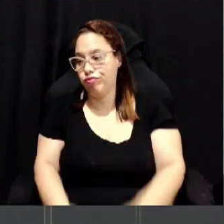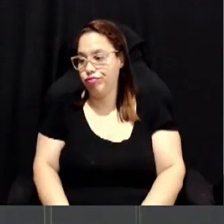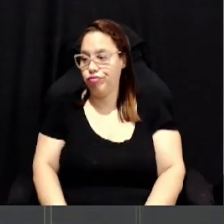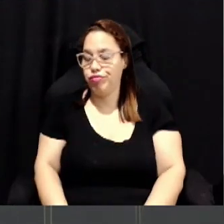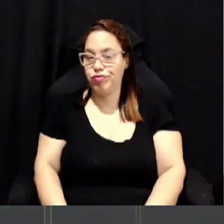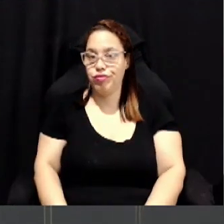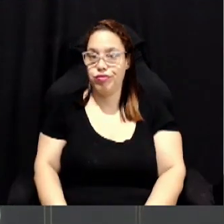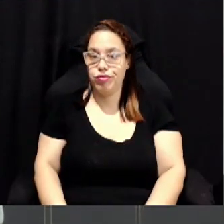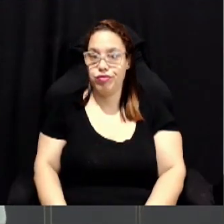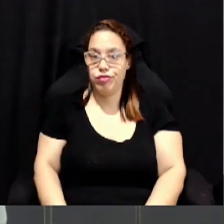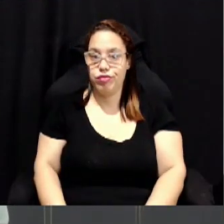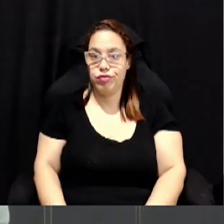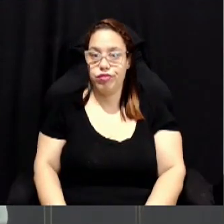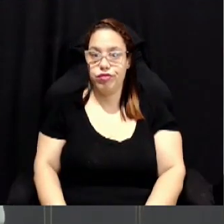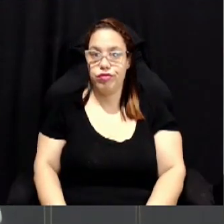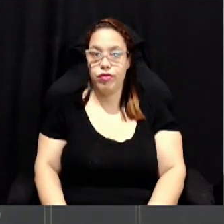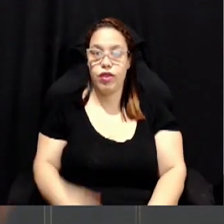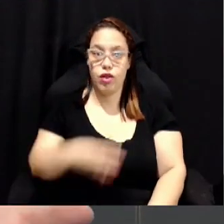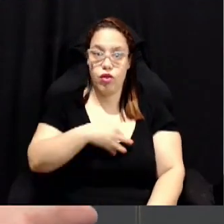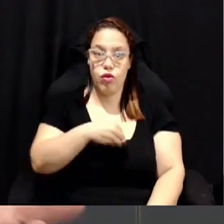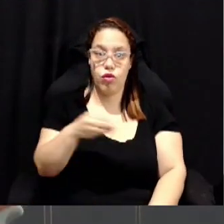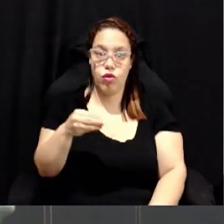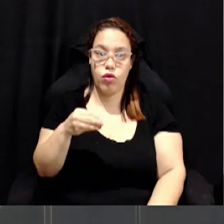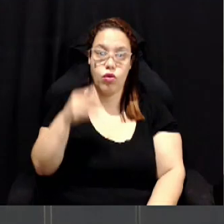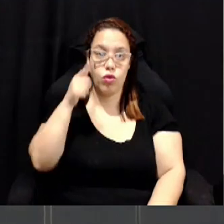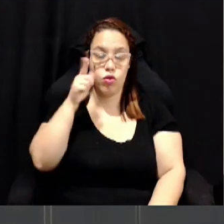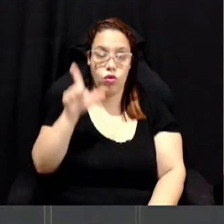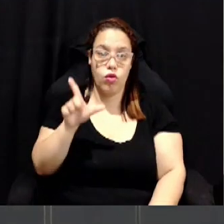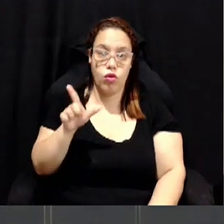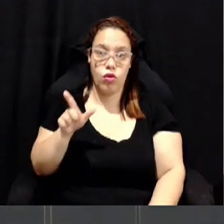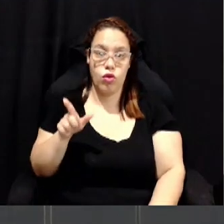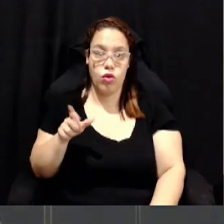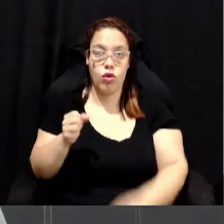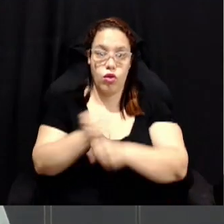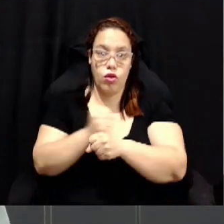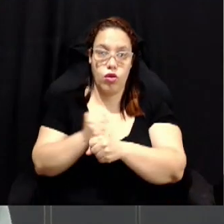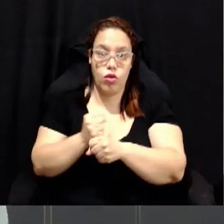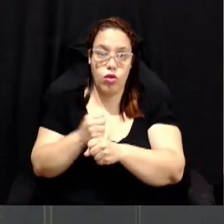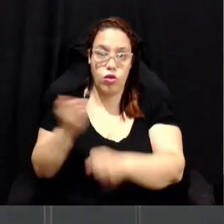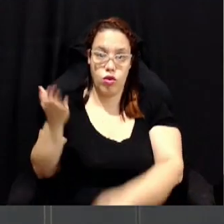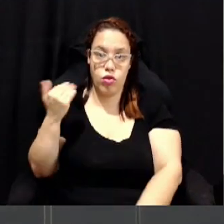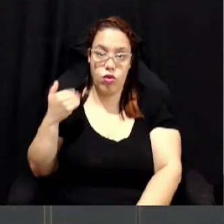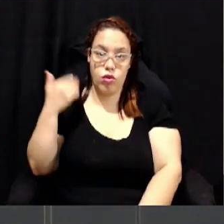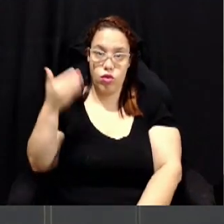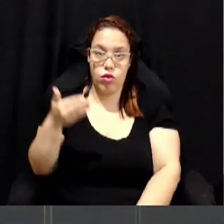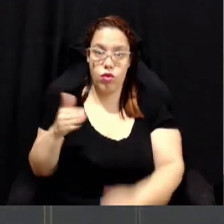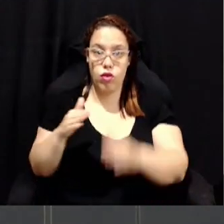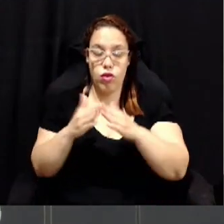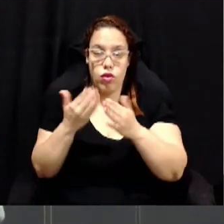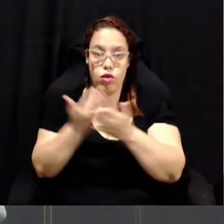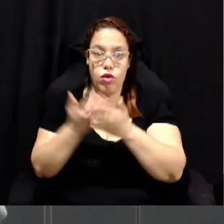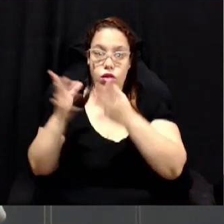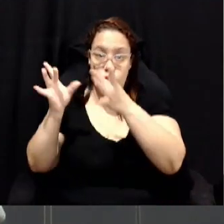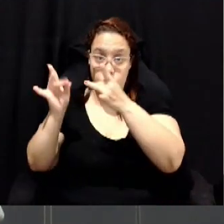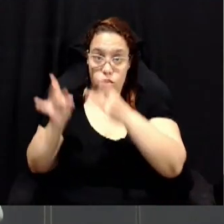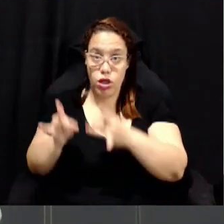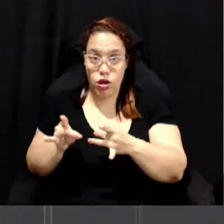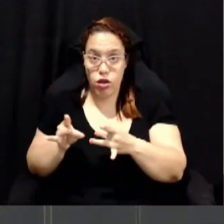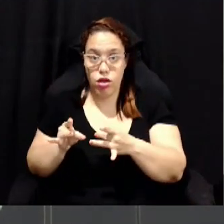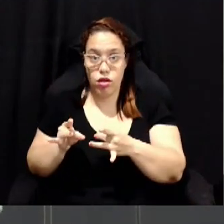Acabou que a minha filha conseguiu, do ano passado para esse ano, estar numa escola especializada, que aí